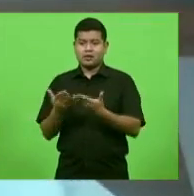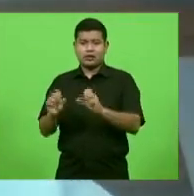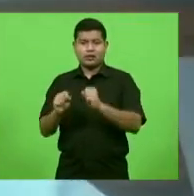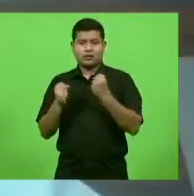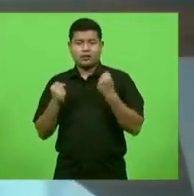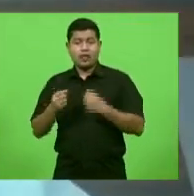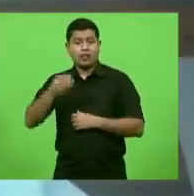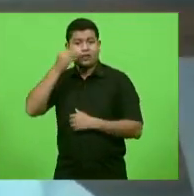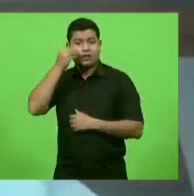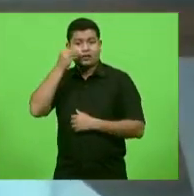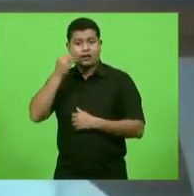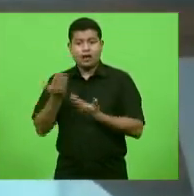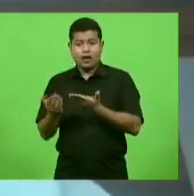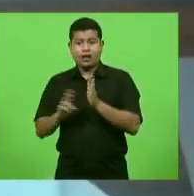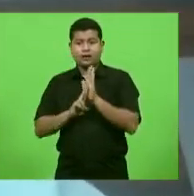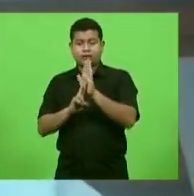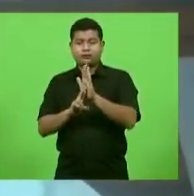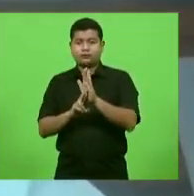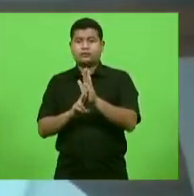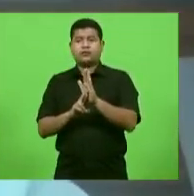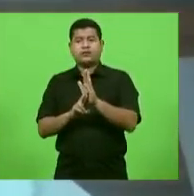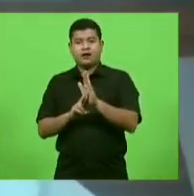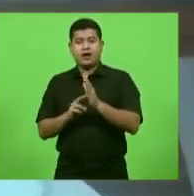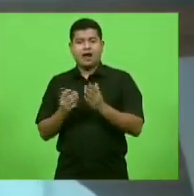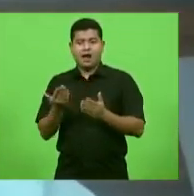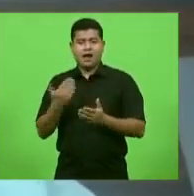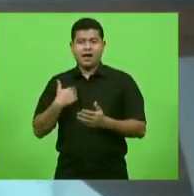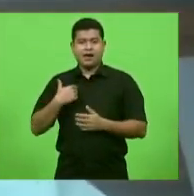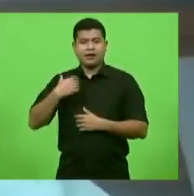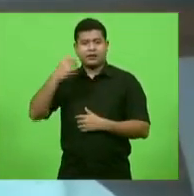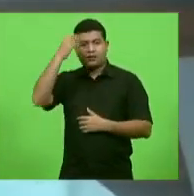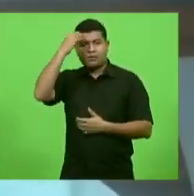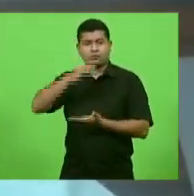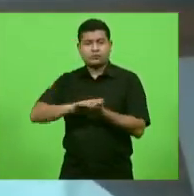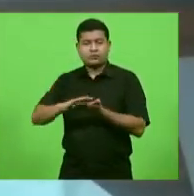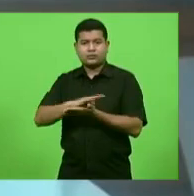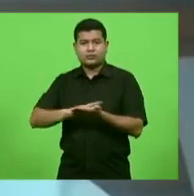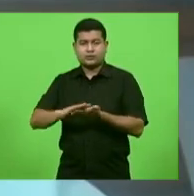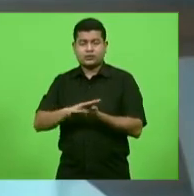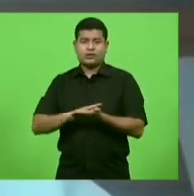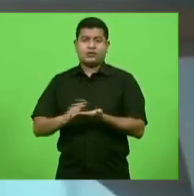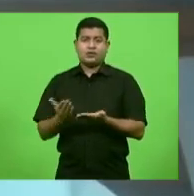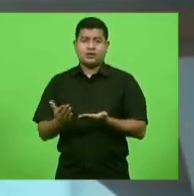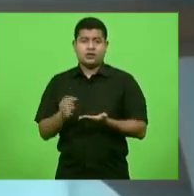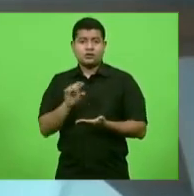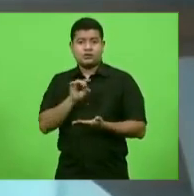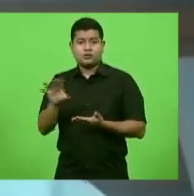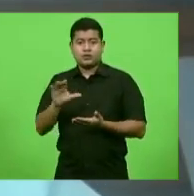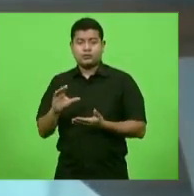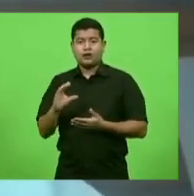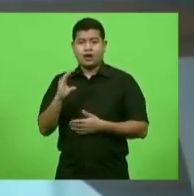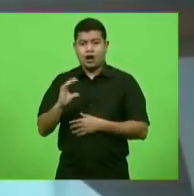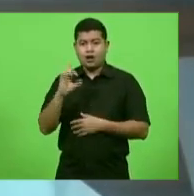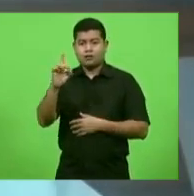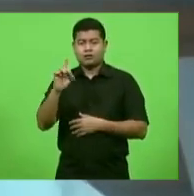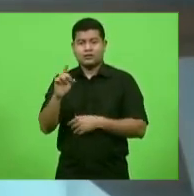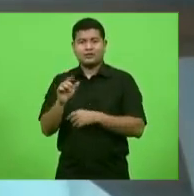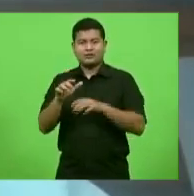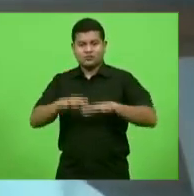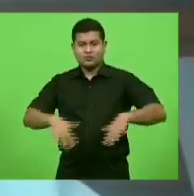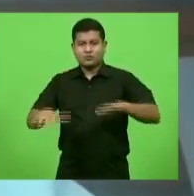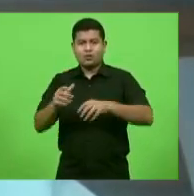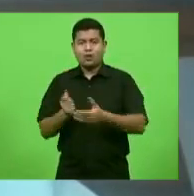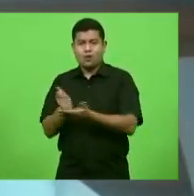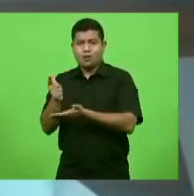fazer o representado se eximir de suas responsabilidades, não só pela coordenação geral das compras relacionadas à pandemia e que integra o suporte